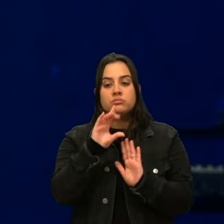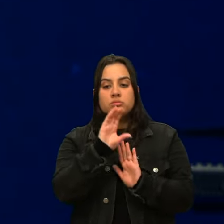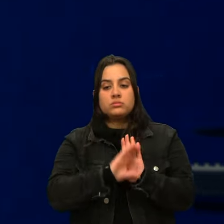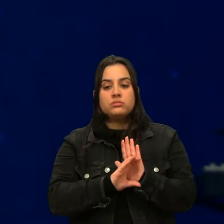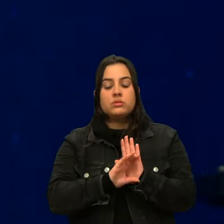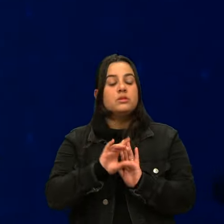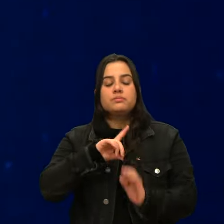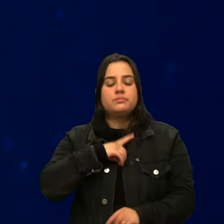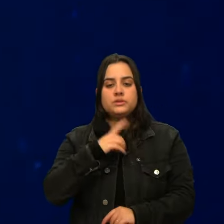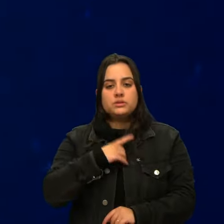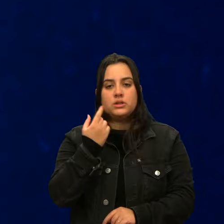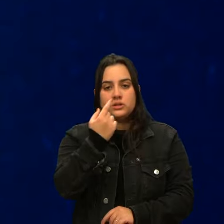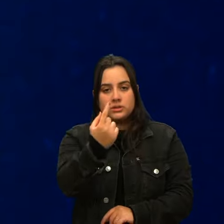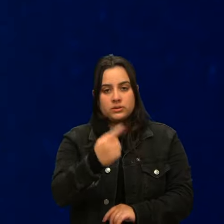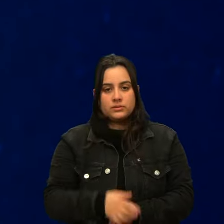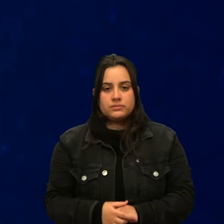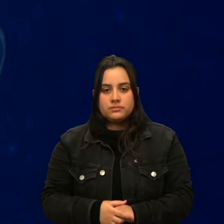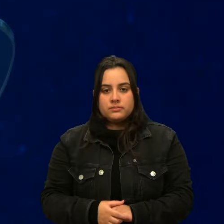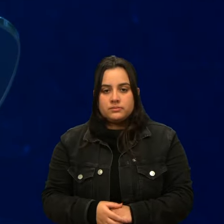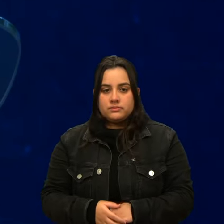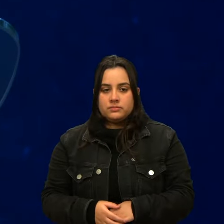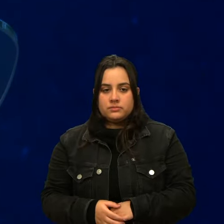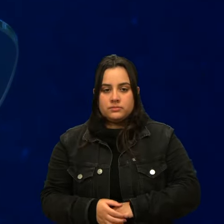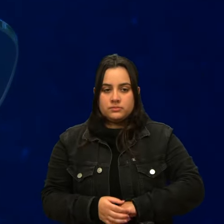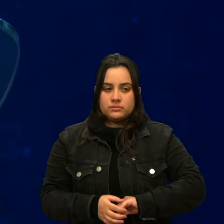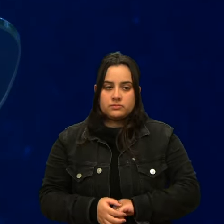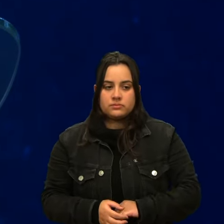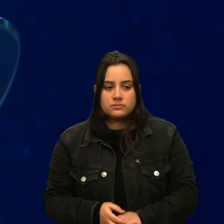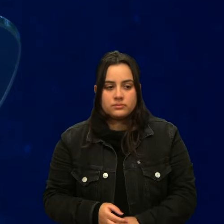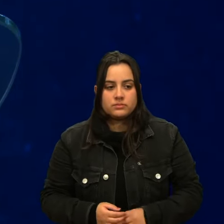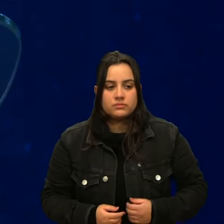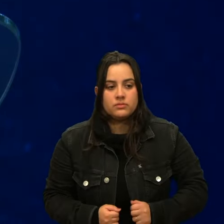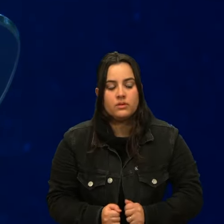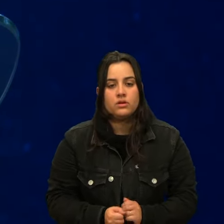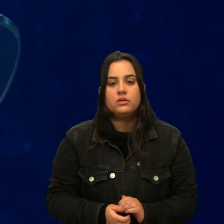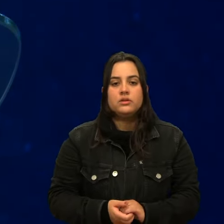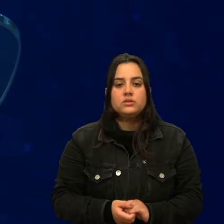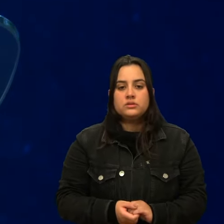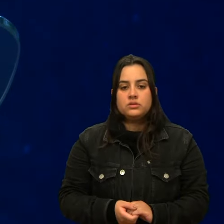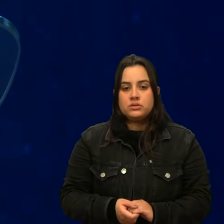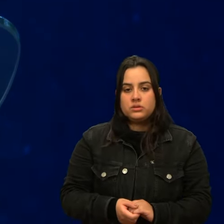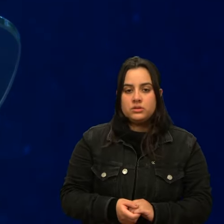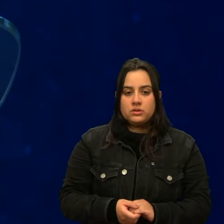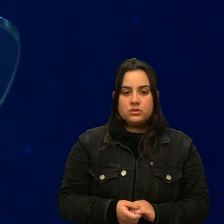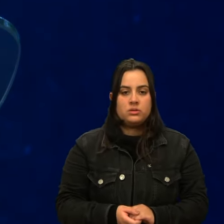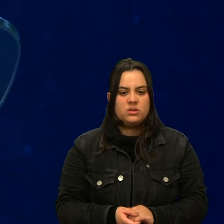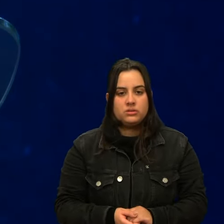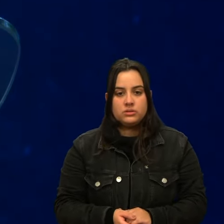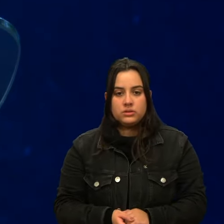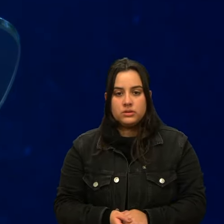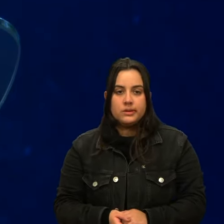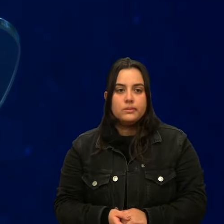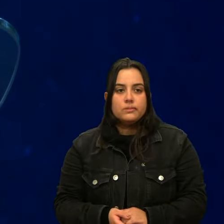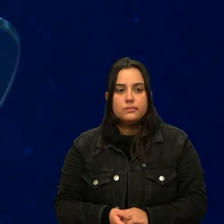Bíblia. Abre aí em Daniel 1, que nós vamos ler juntos.